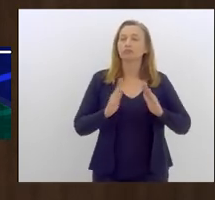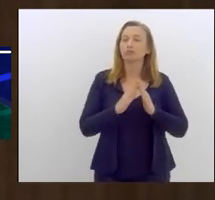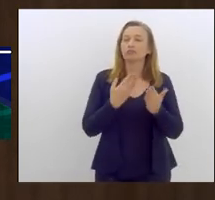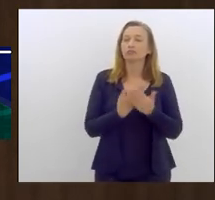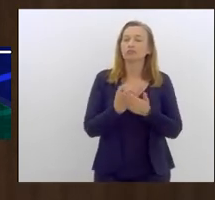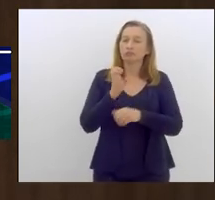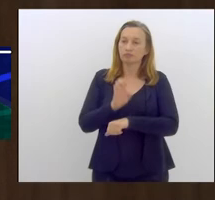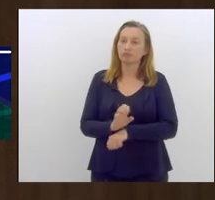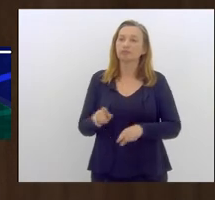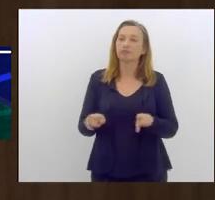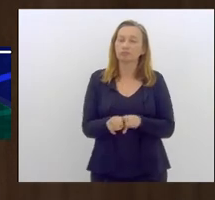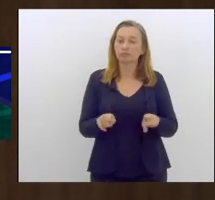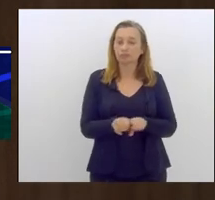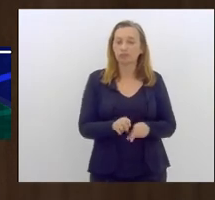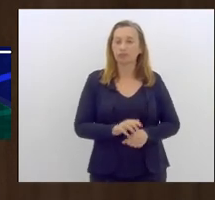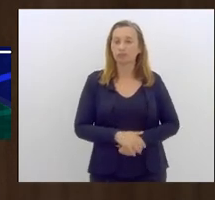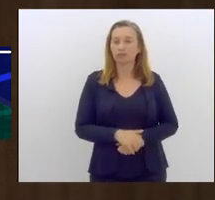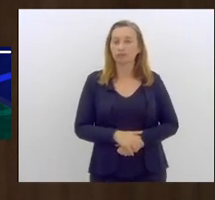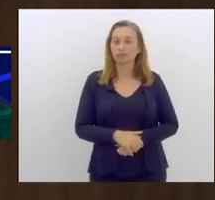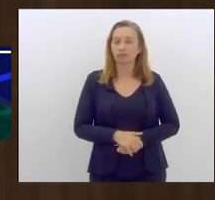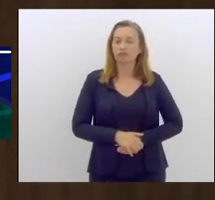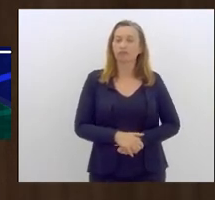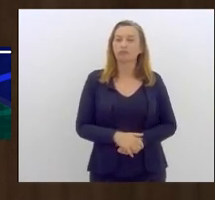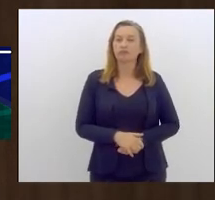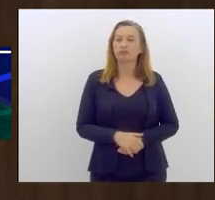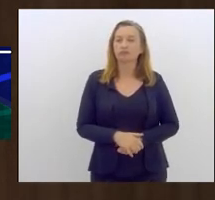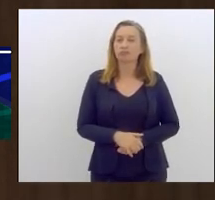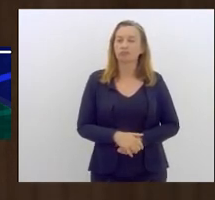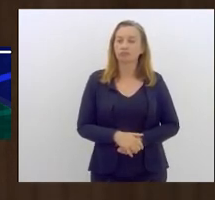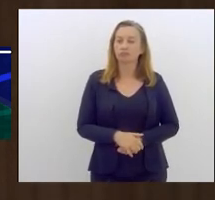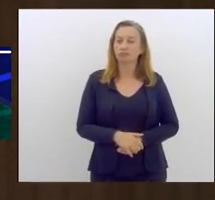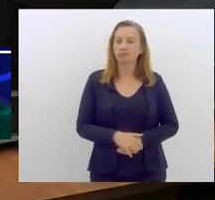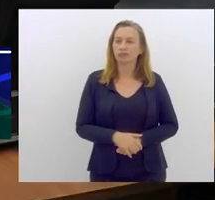também nas nossas escolas.